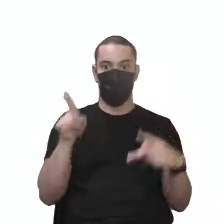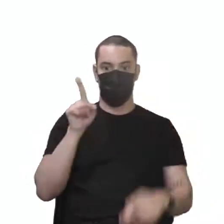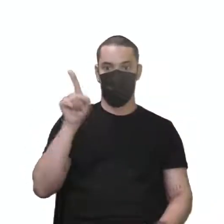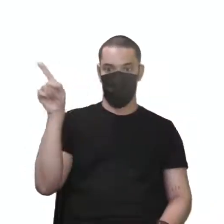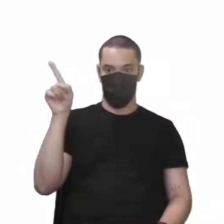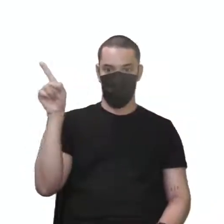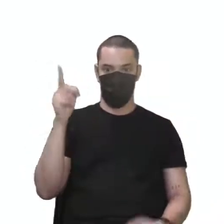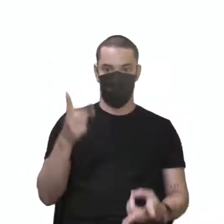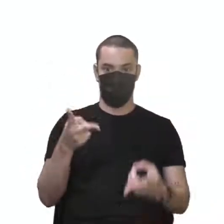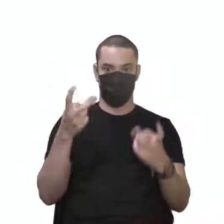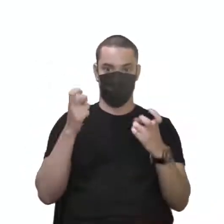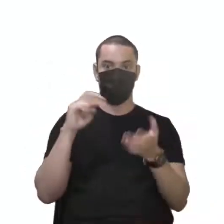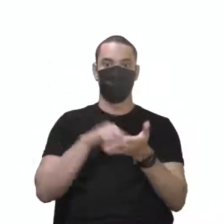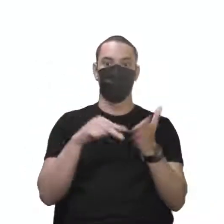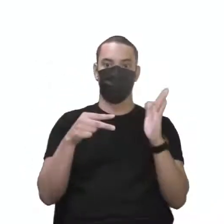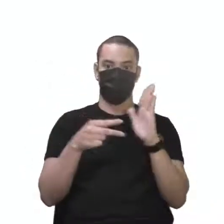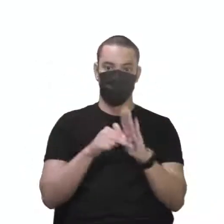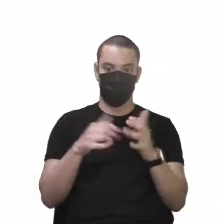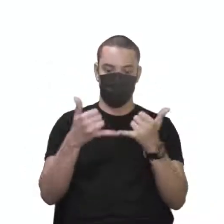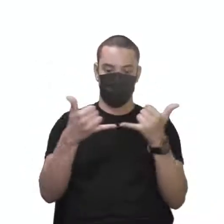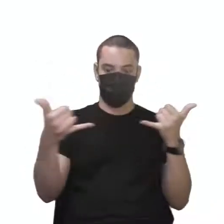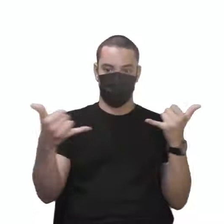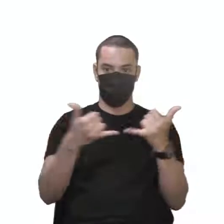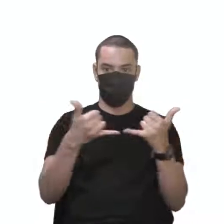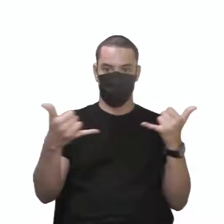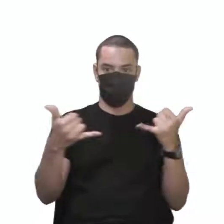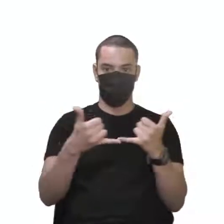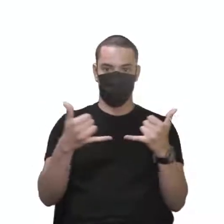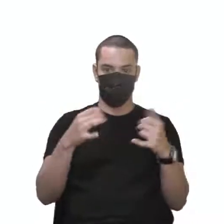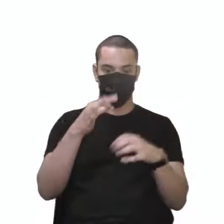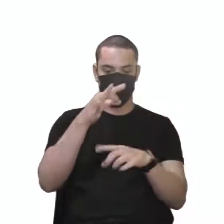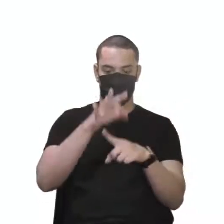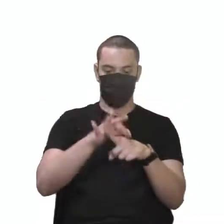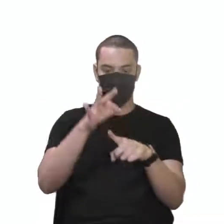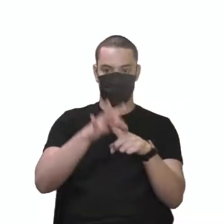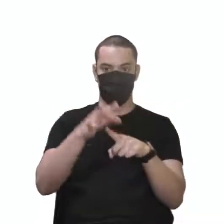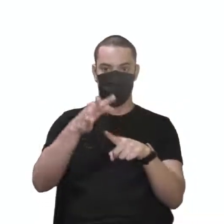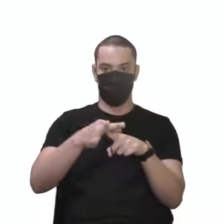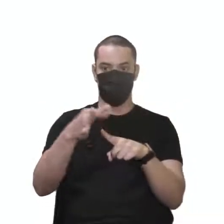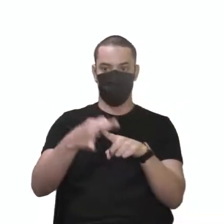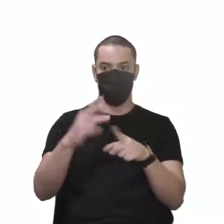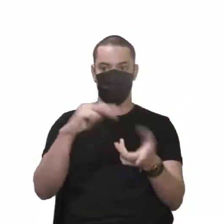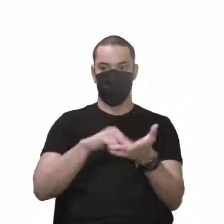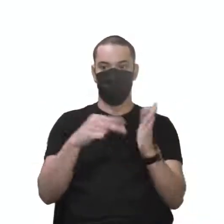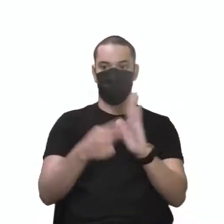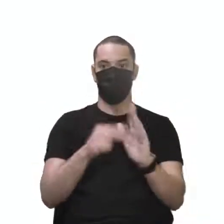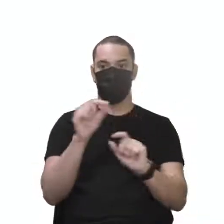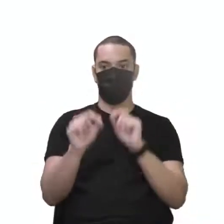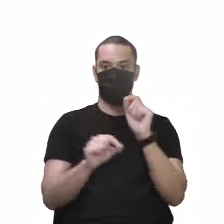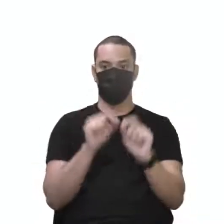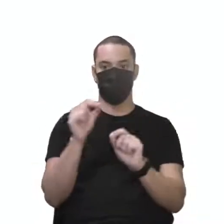ó, é uma fita, e aqui as duas subunidades maiores e menores